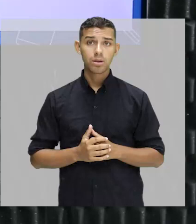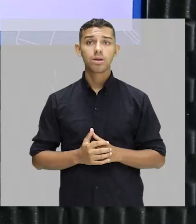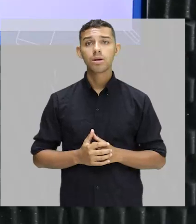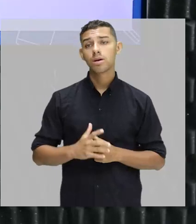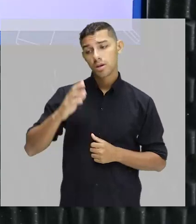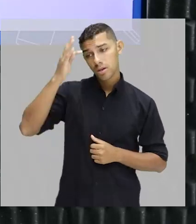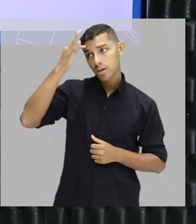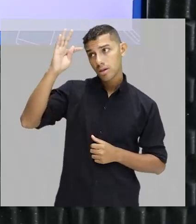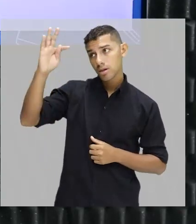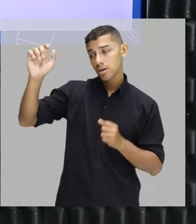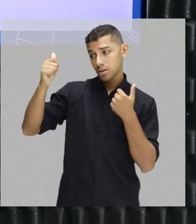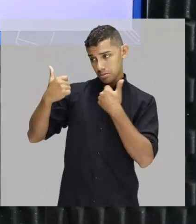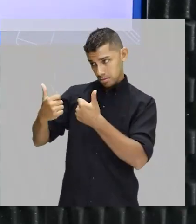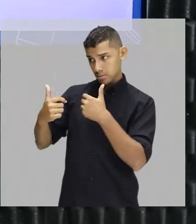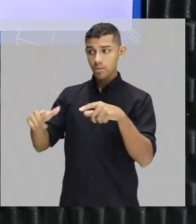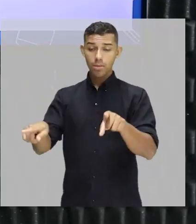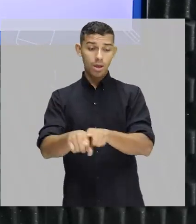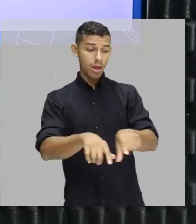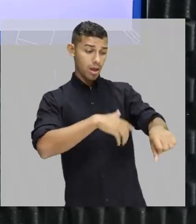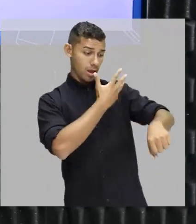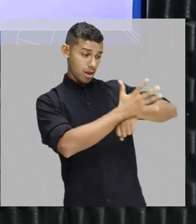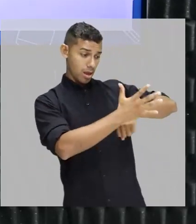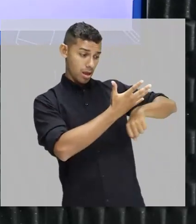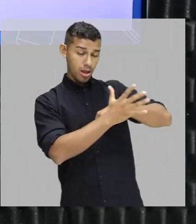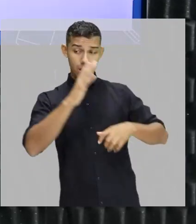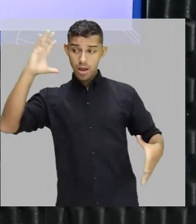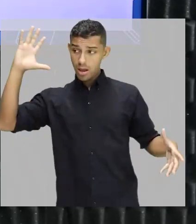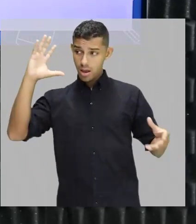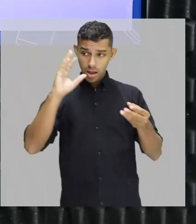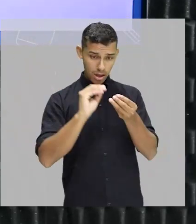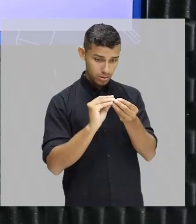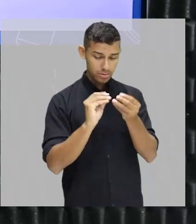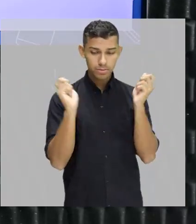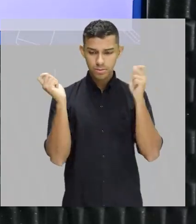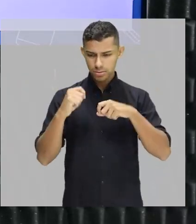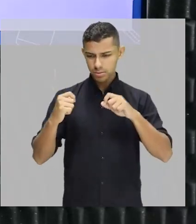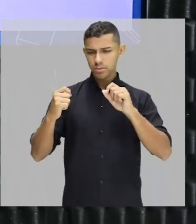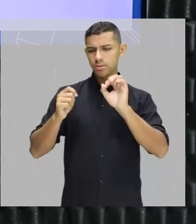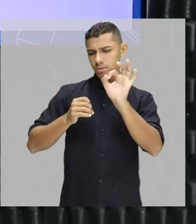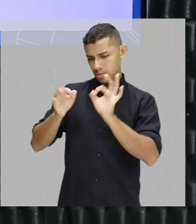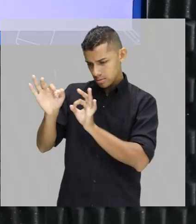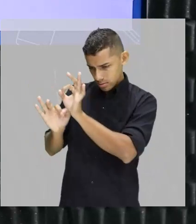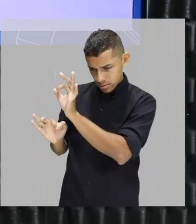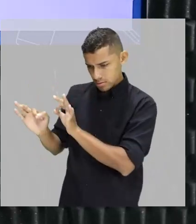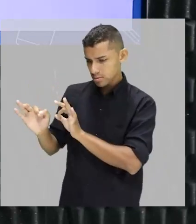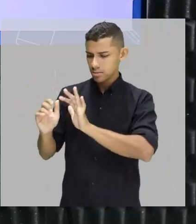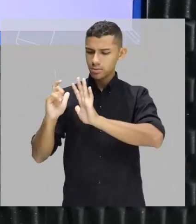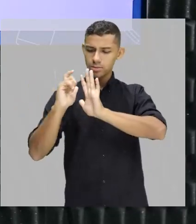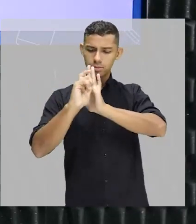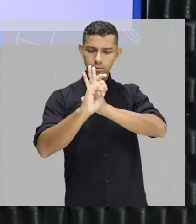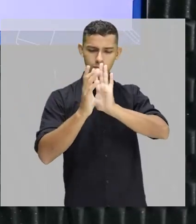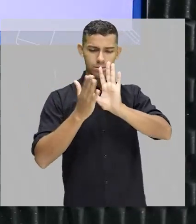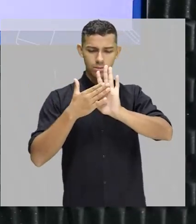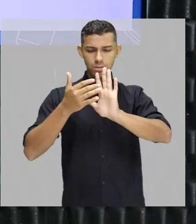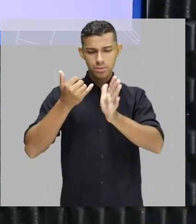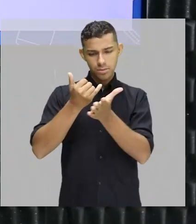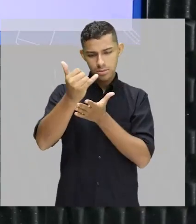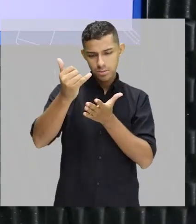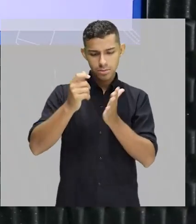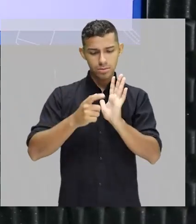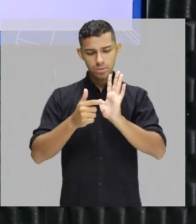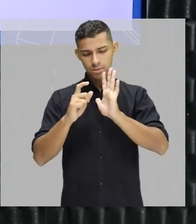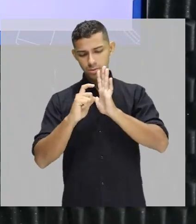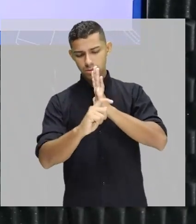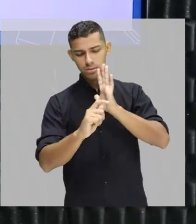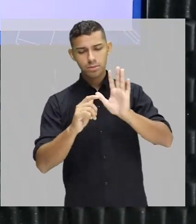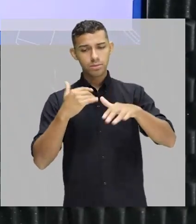uma coisa, quando vocês vão colocar na prática, saber especificar, saber separar o que é introdução, o que é